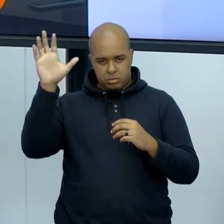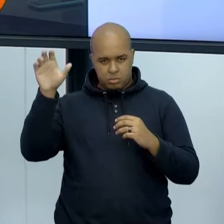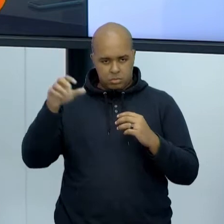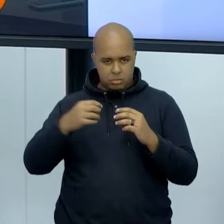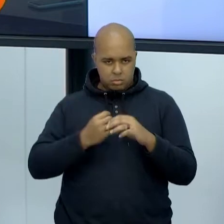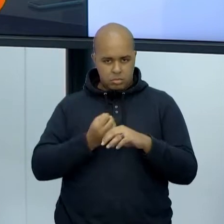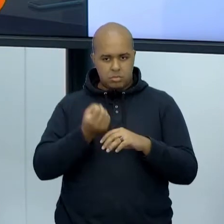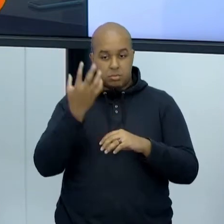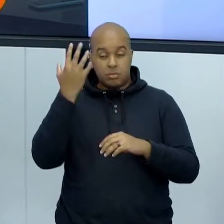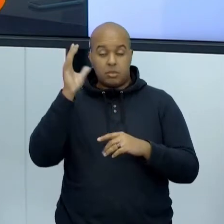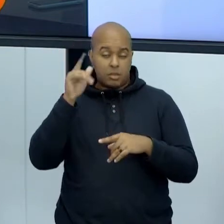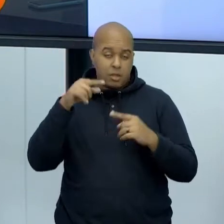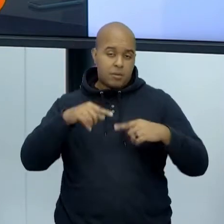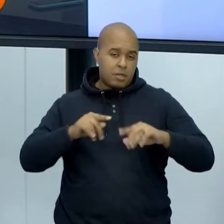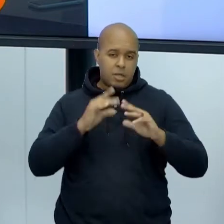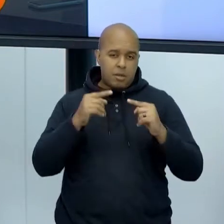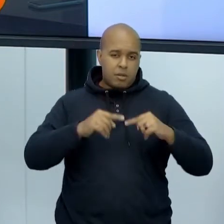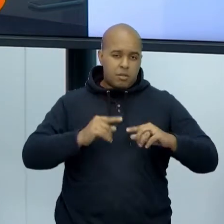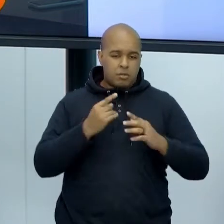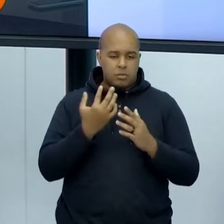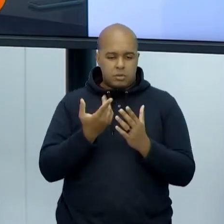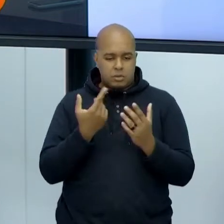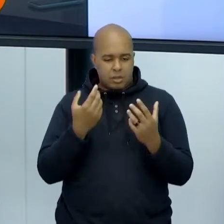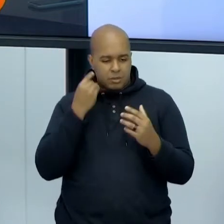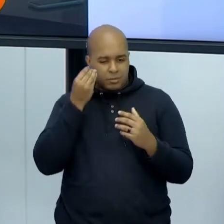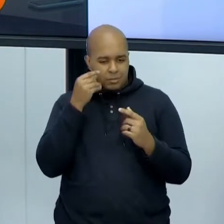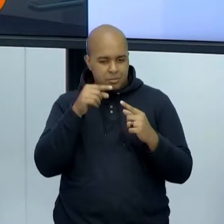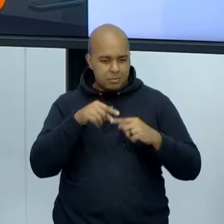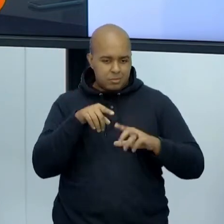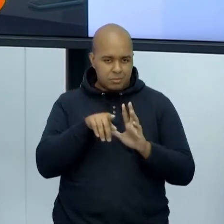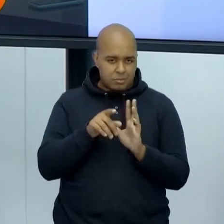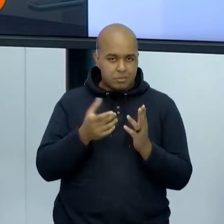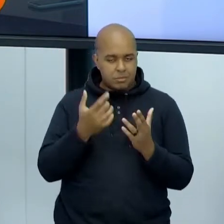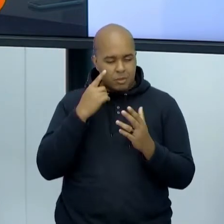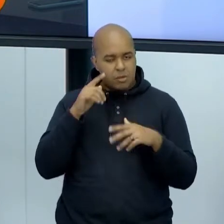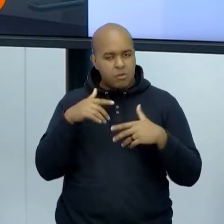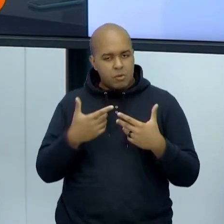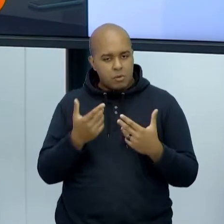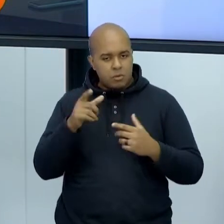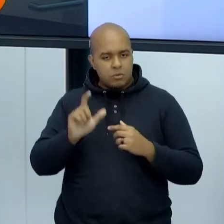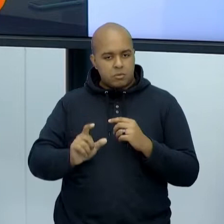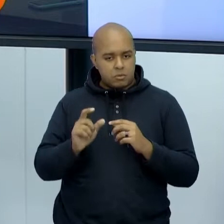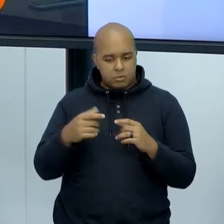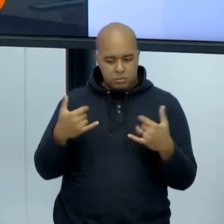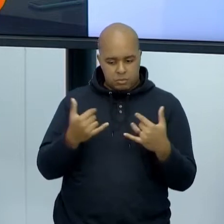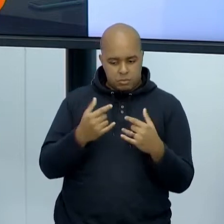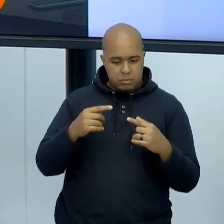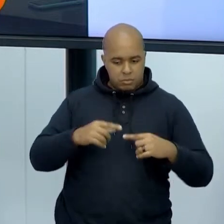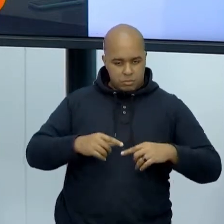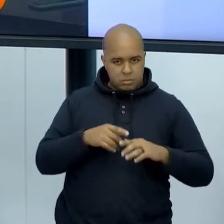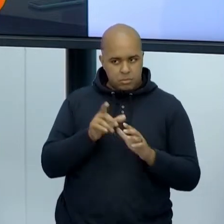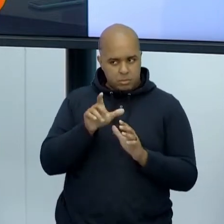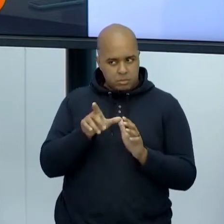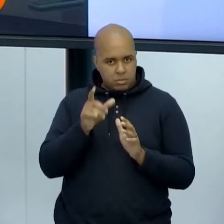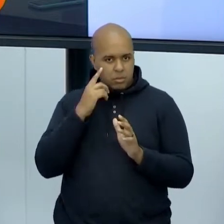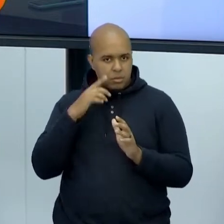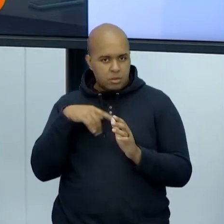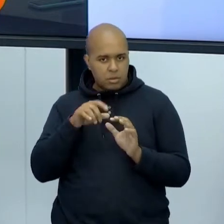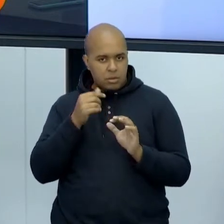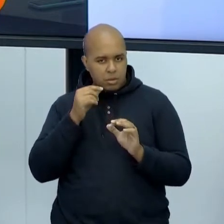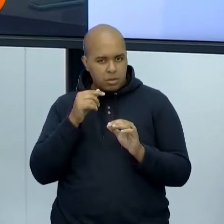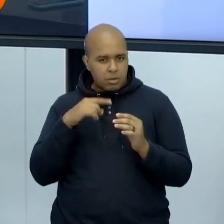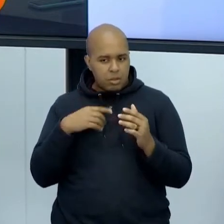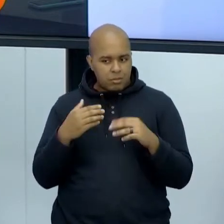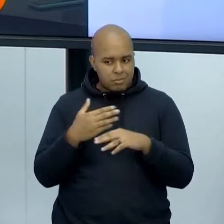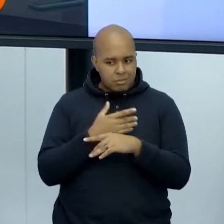dentro. Então isso tem tudo a ver com o que a gente está querendo experimentar aqui. Então quando o elétron aí dessa grafite, né,